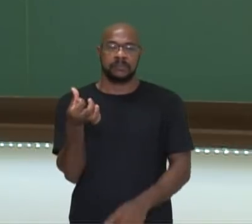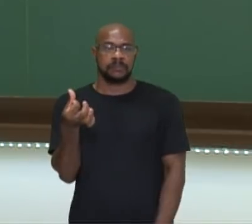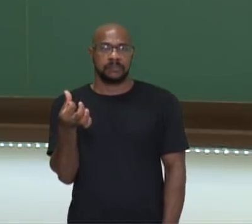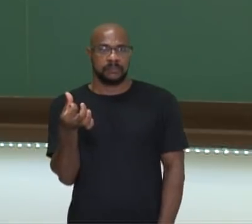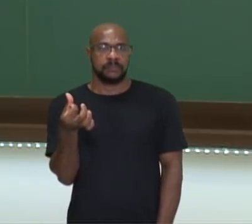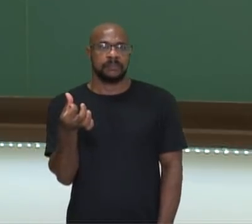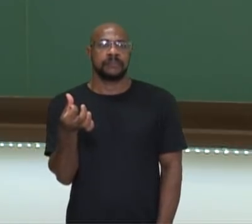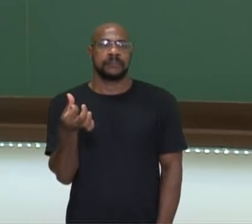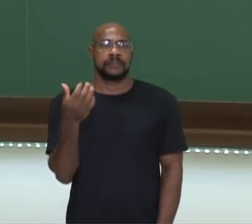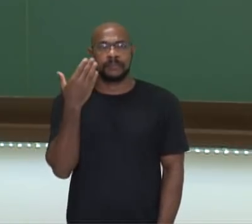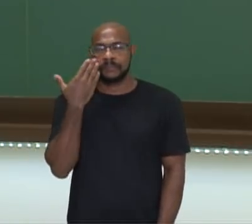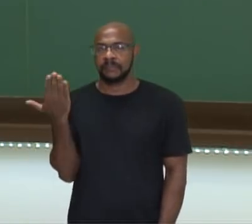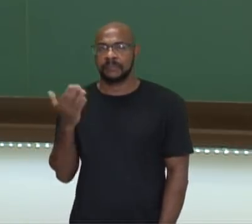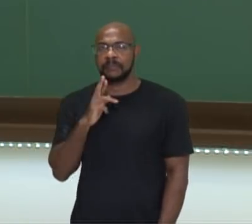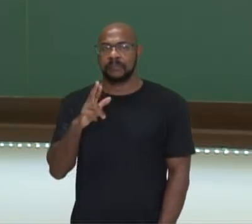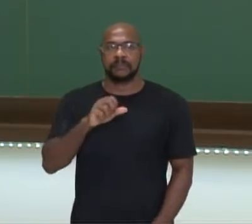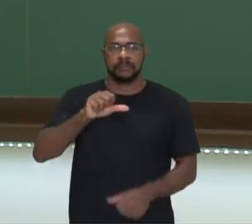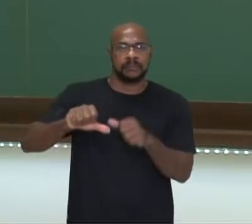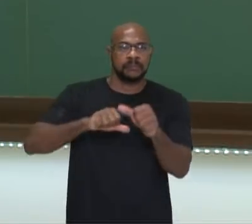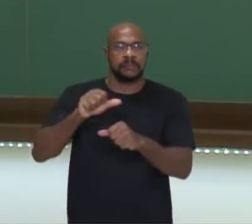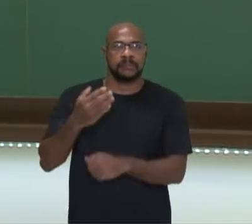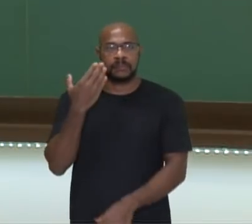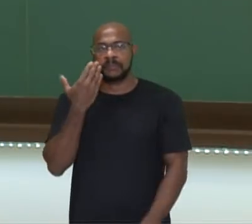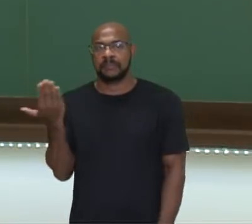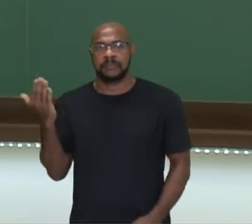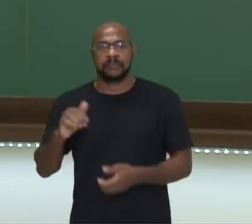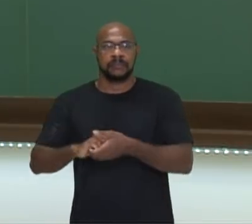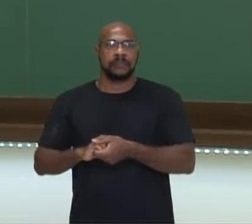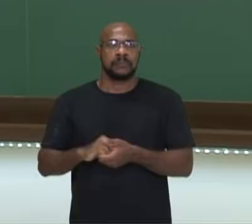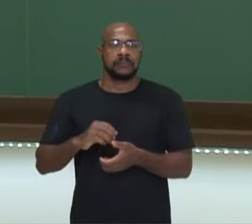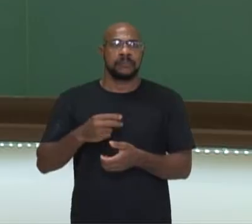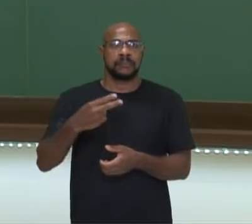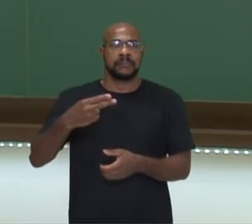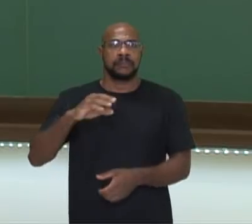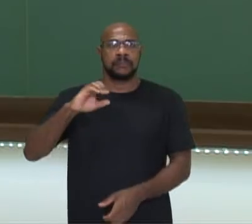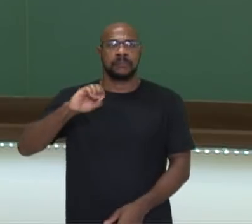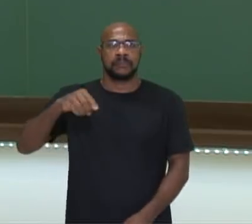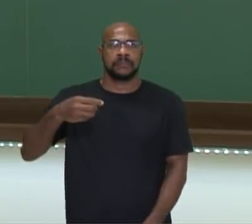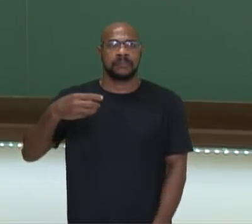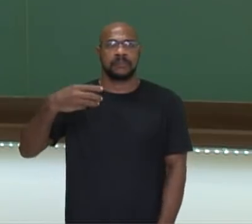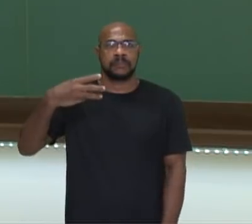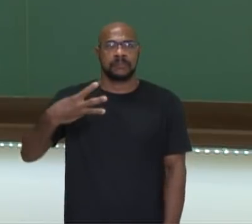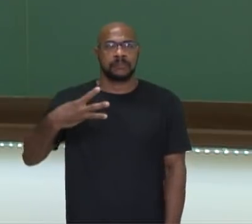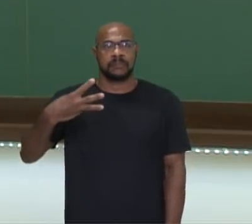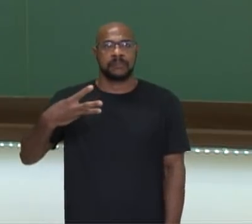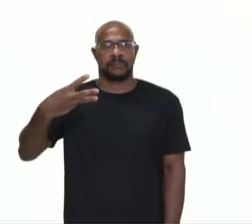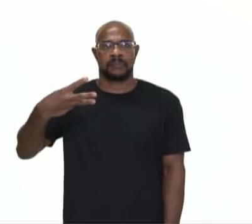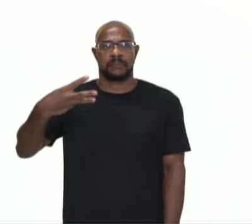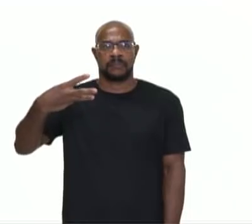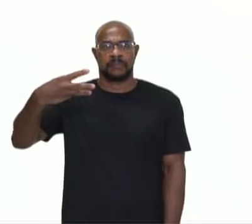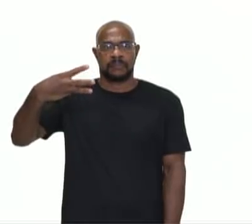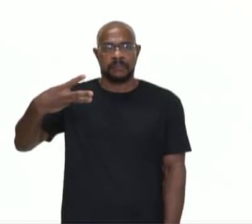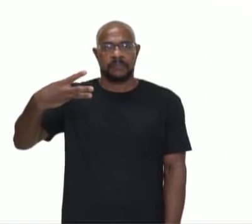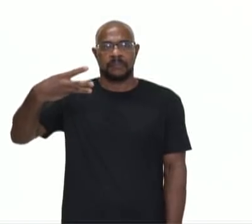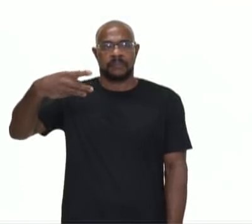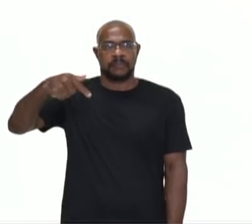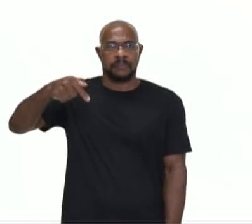é 0,375. Mais 0,600, já acrescentei os zeros ali, fica quanto?